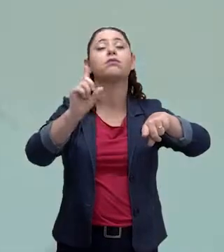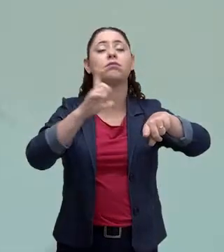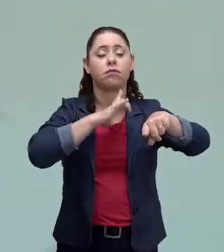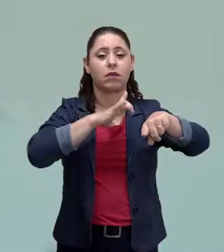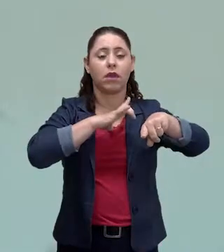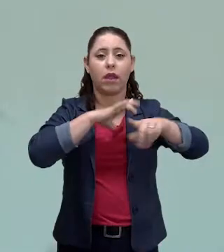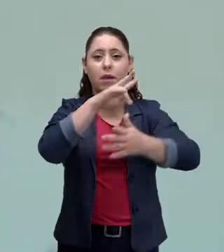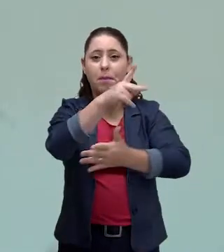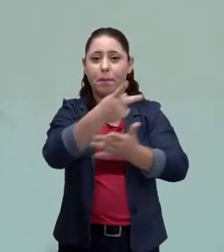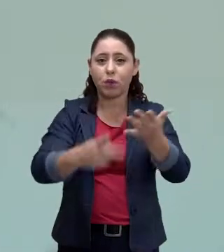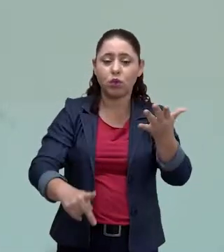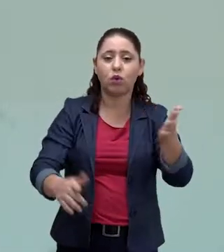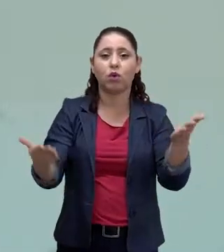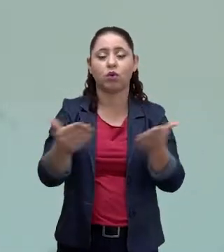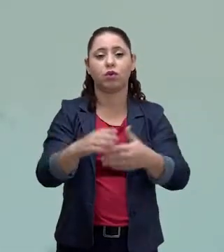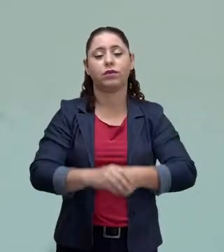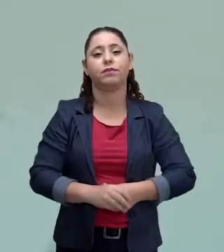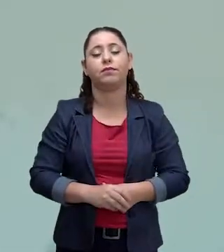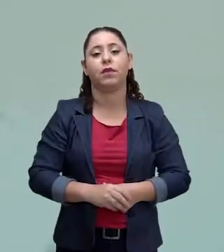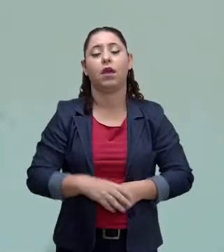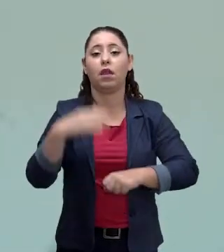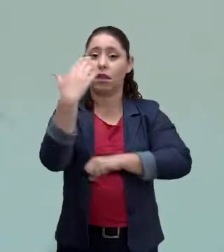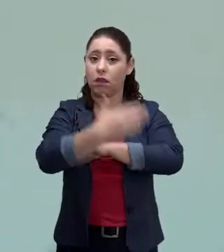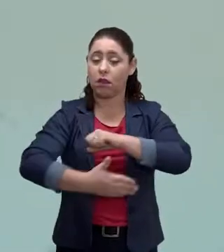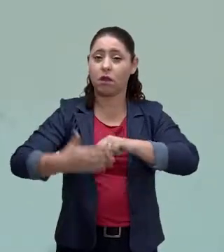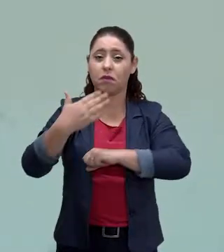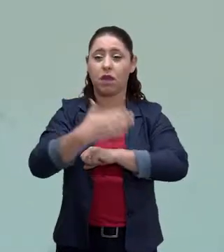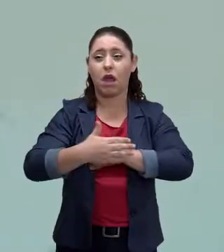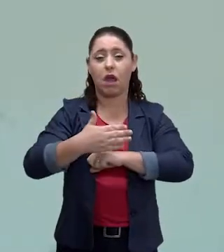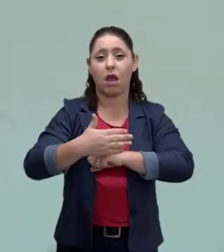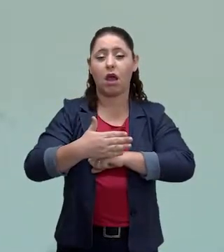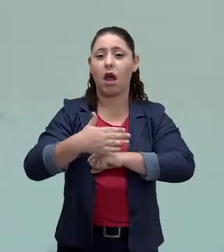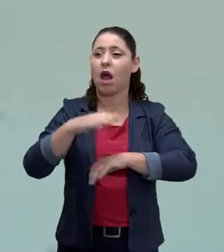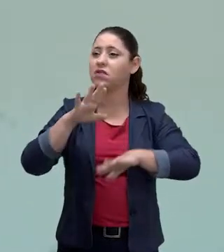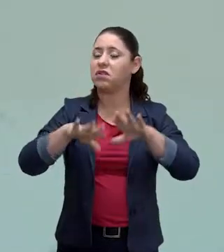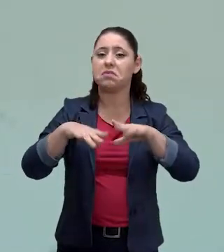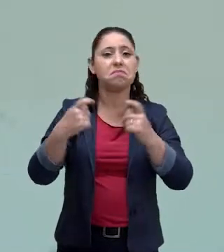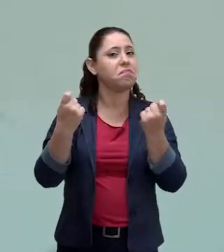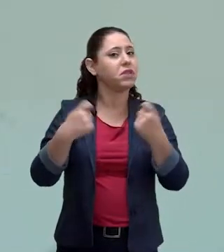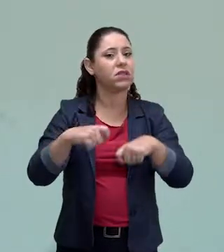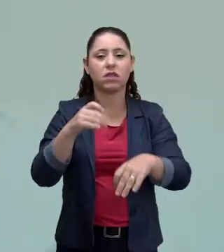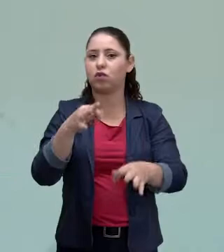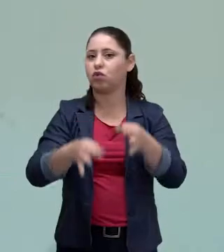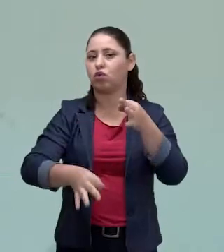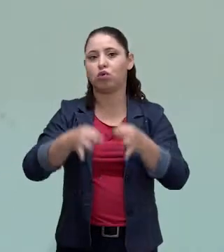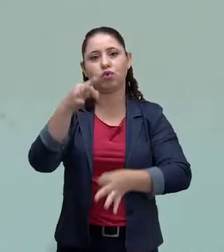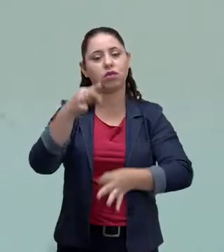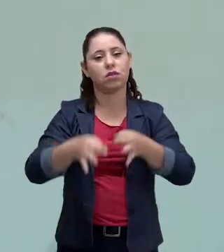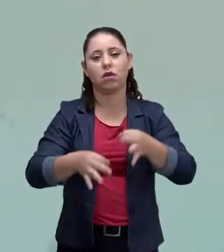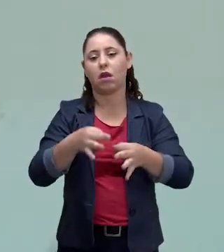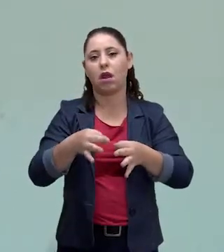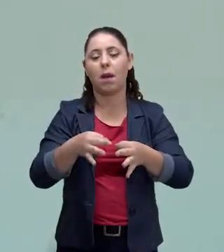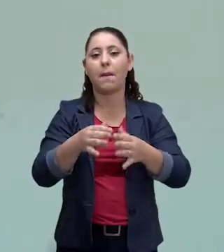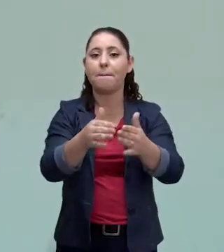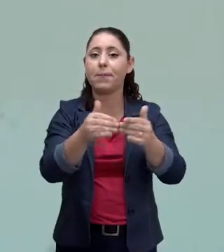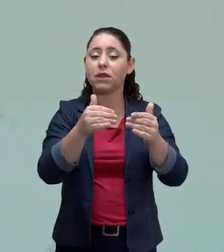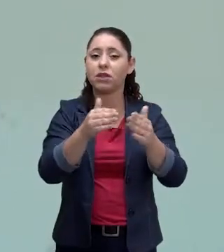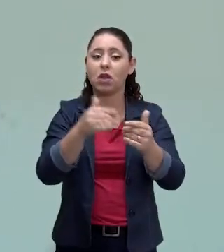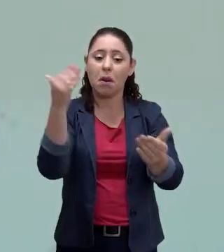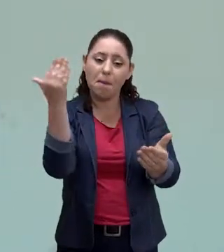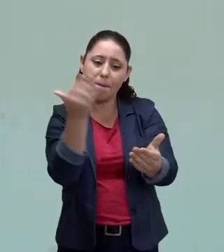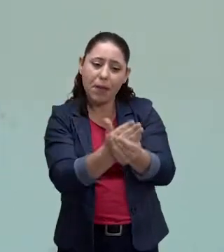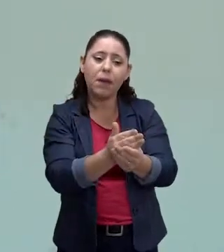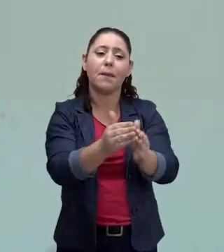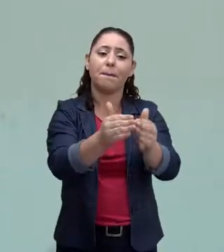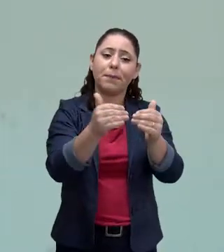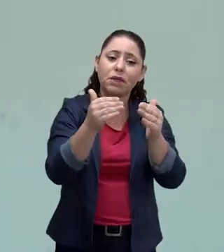protocolo. Então, hoje, a Defensoria, salvo raríssimos casos, ela não precisa mais judicializar, entrar com uma